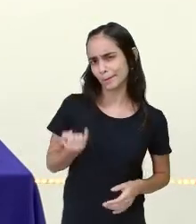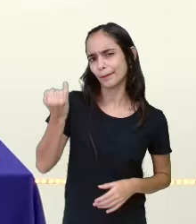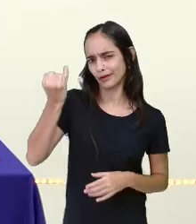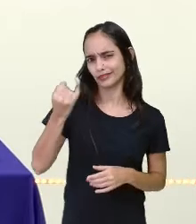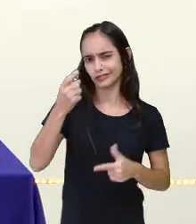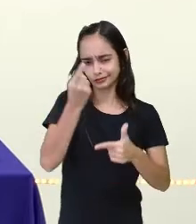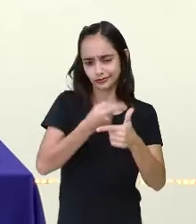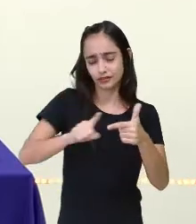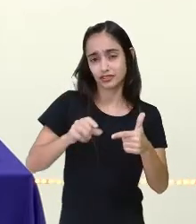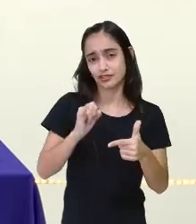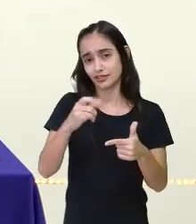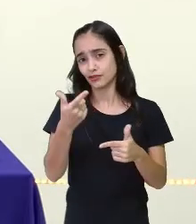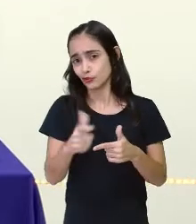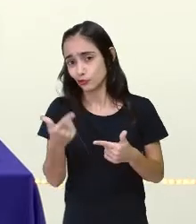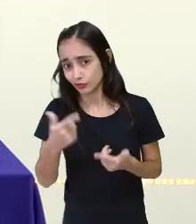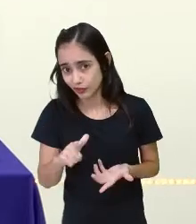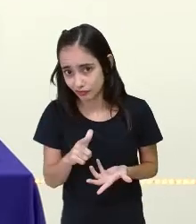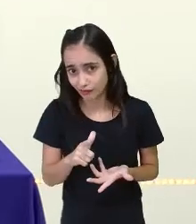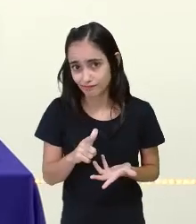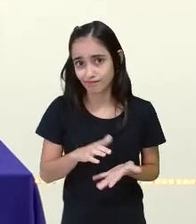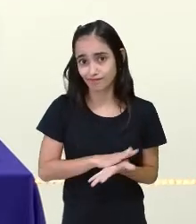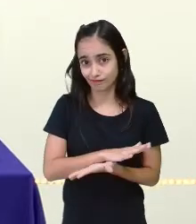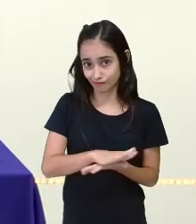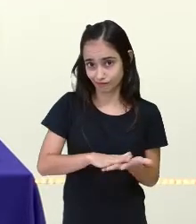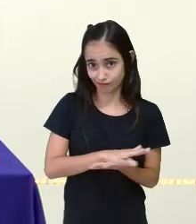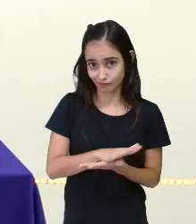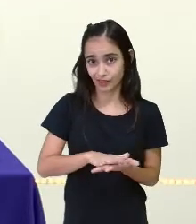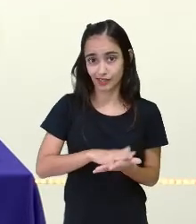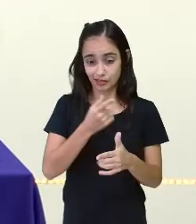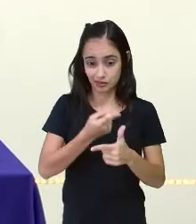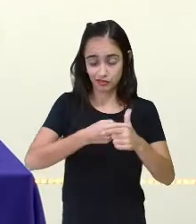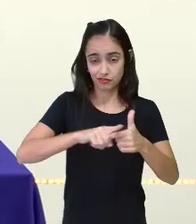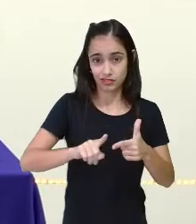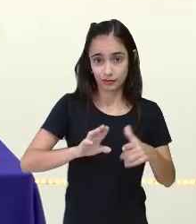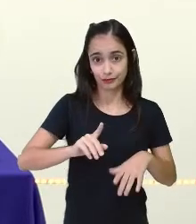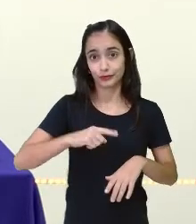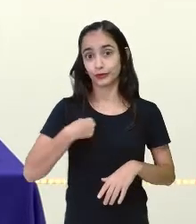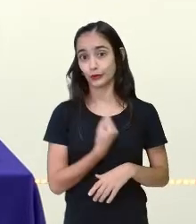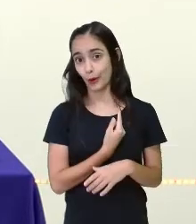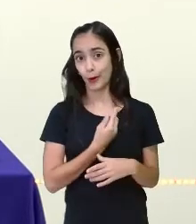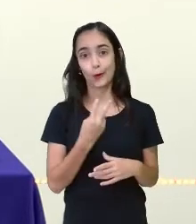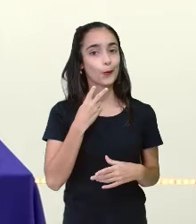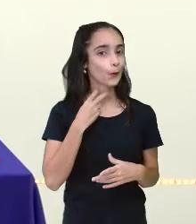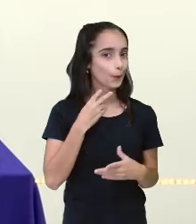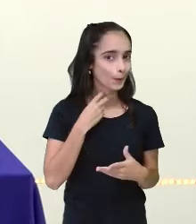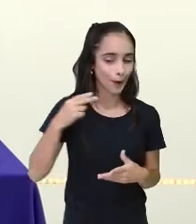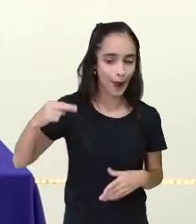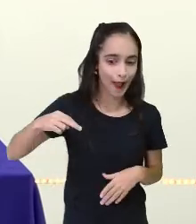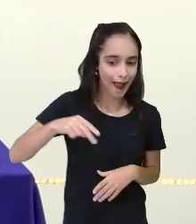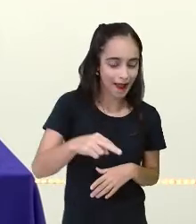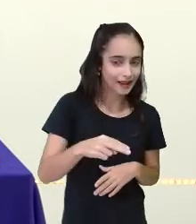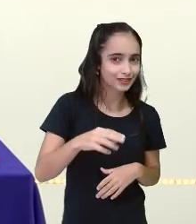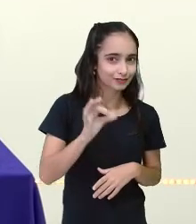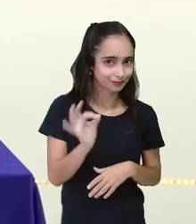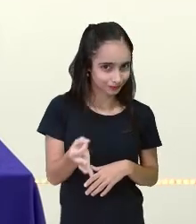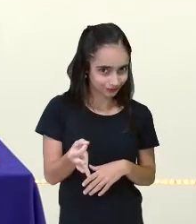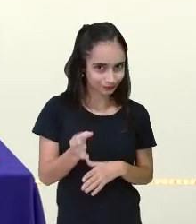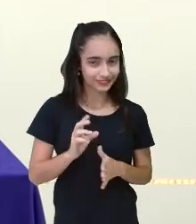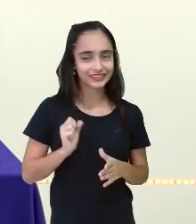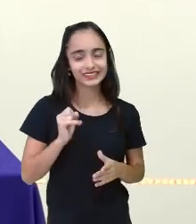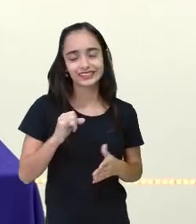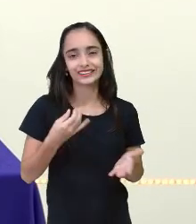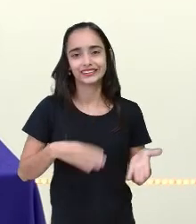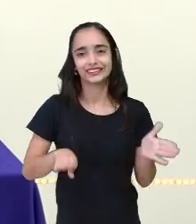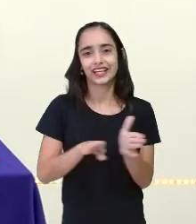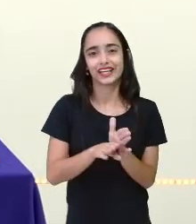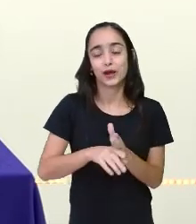trilha. Se não tiver resto na divisão, a gente não vai se mover na trilha. E se chegar o